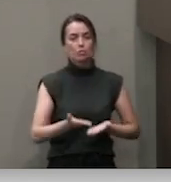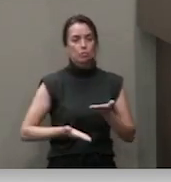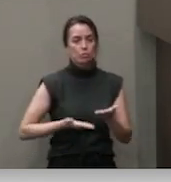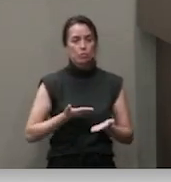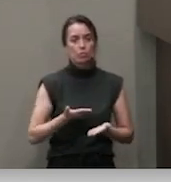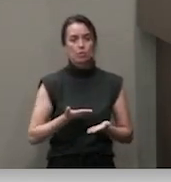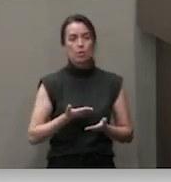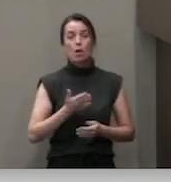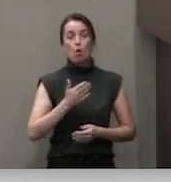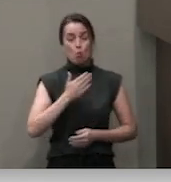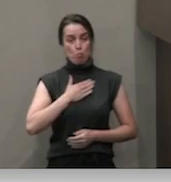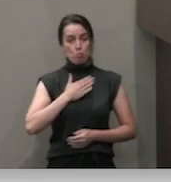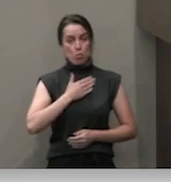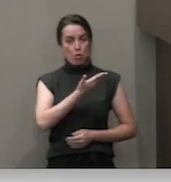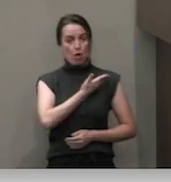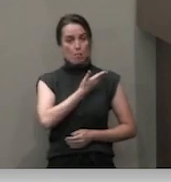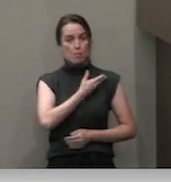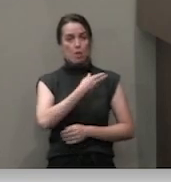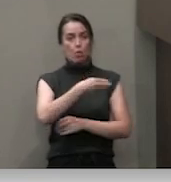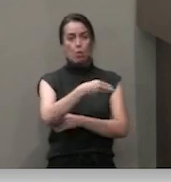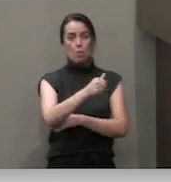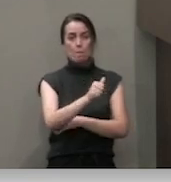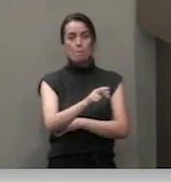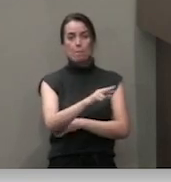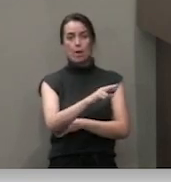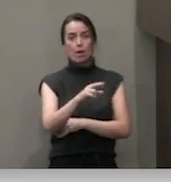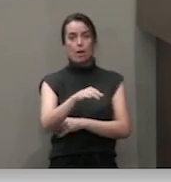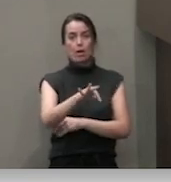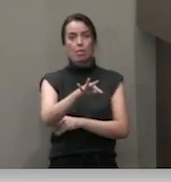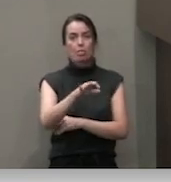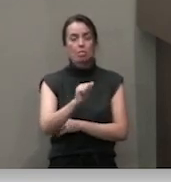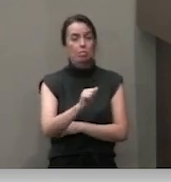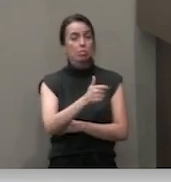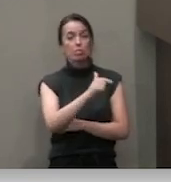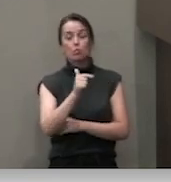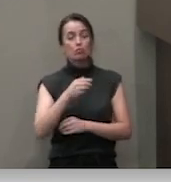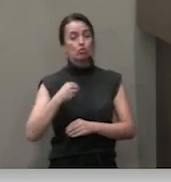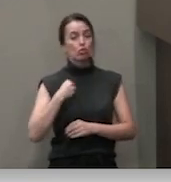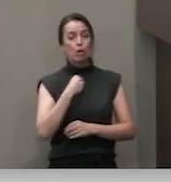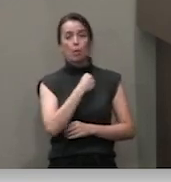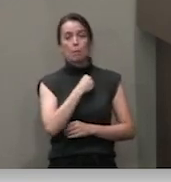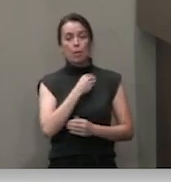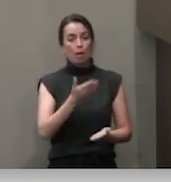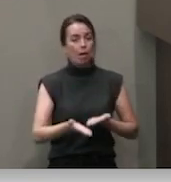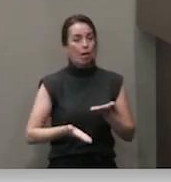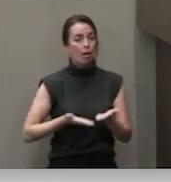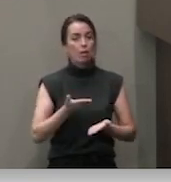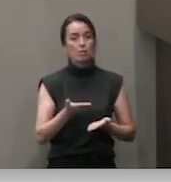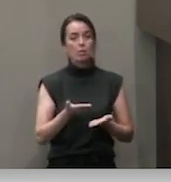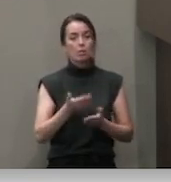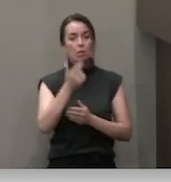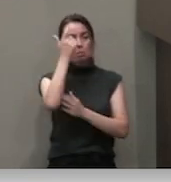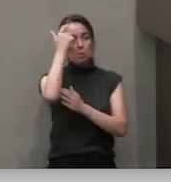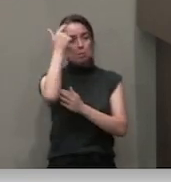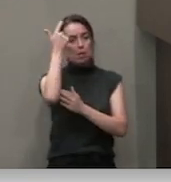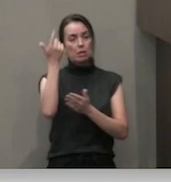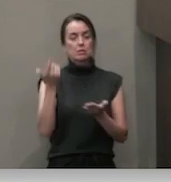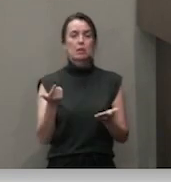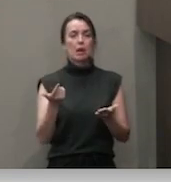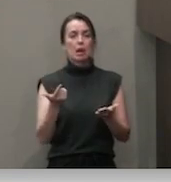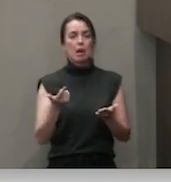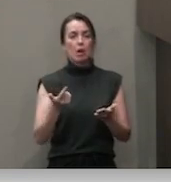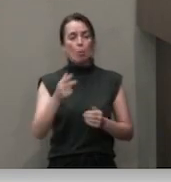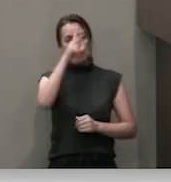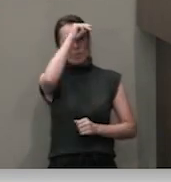amigo Marreta morreu lá na Veracruz não tinha um médico para atender no momento e é isso que nós temos que pensar Ah o Prefeito Não não meou ainda os